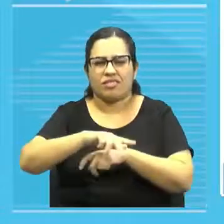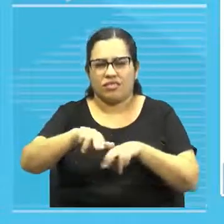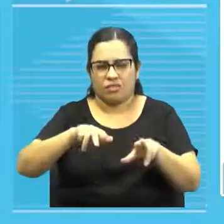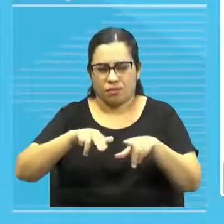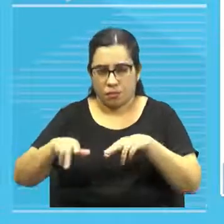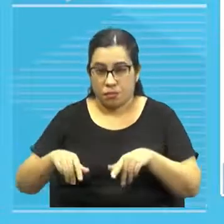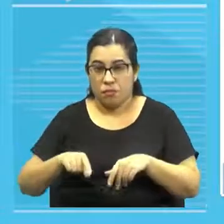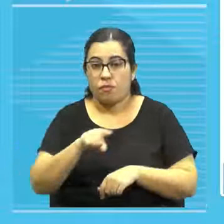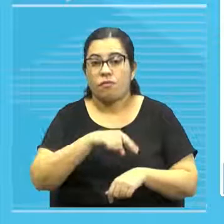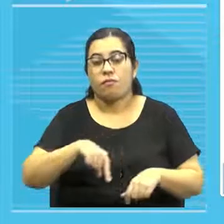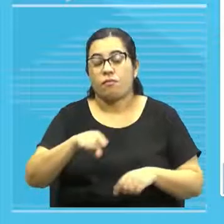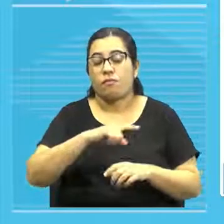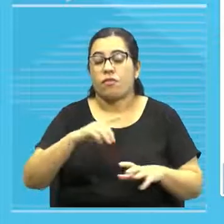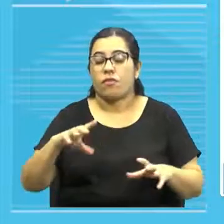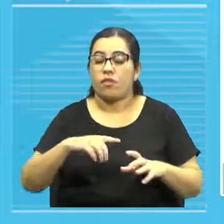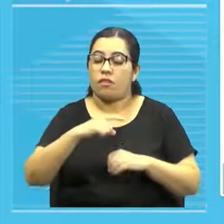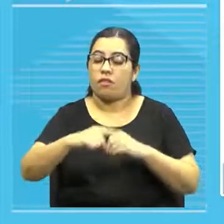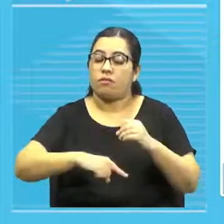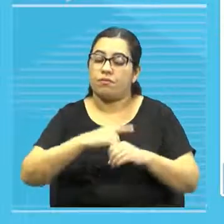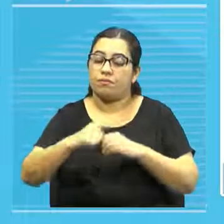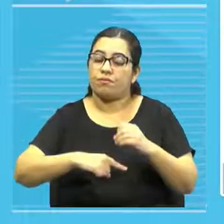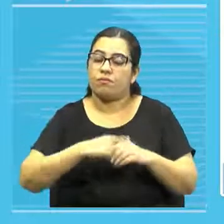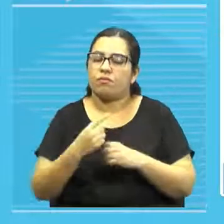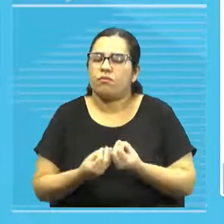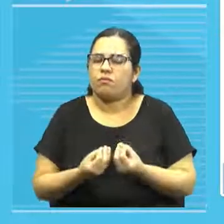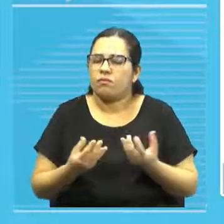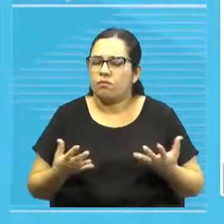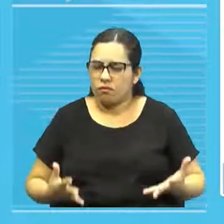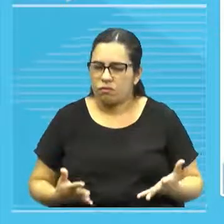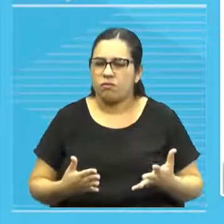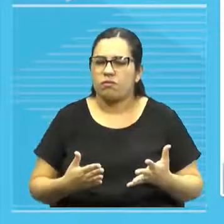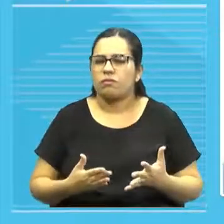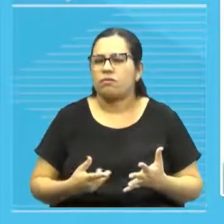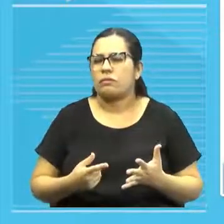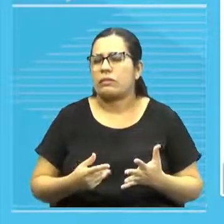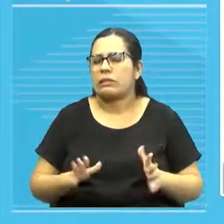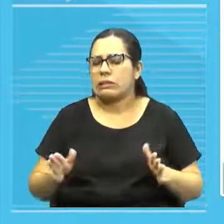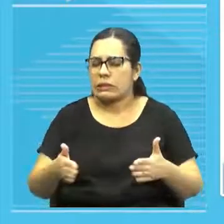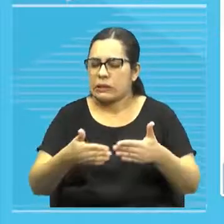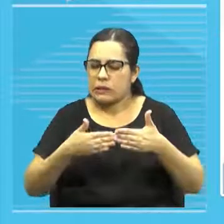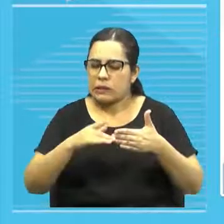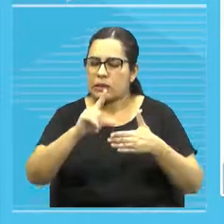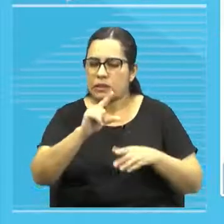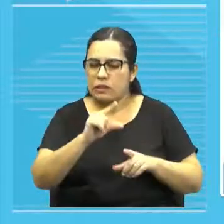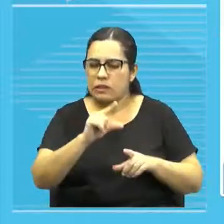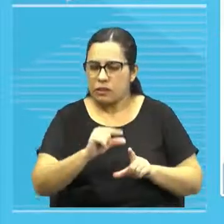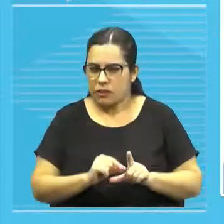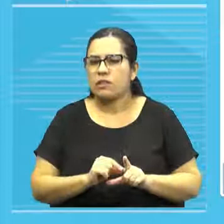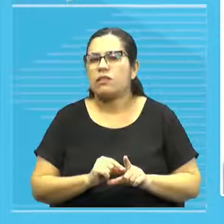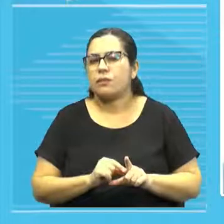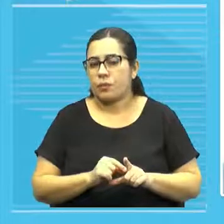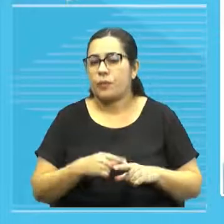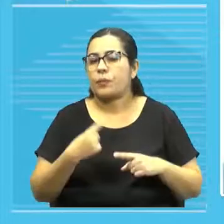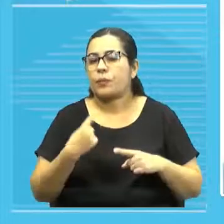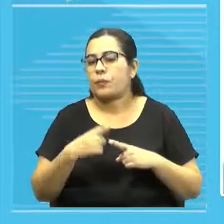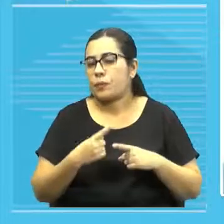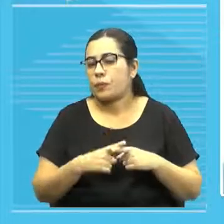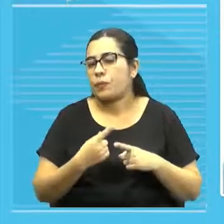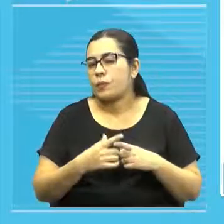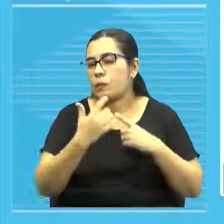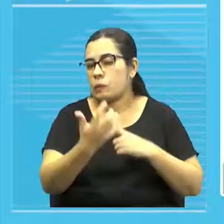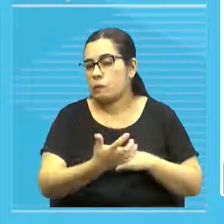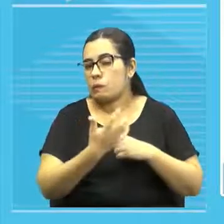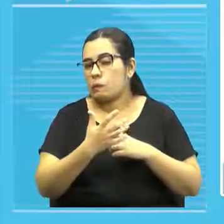com essas integrações econômicas com a redução de Barreiras pela influência Liberal dos